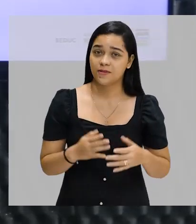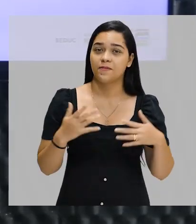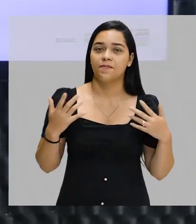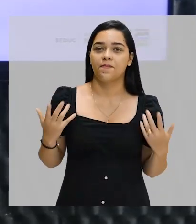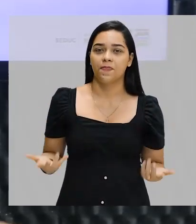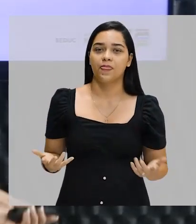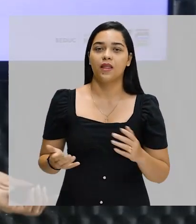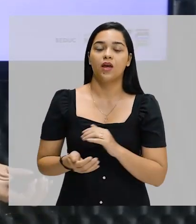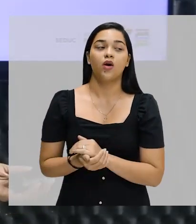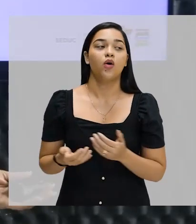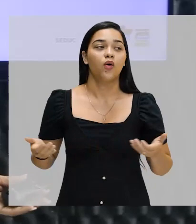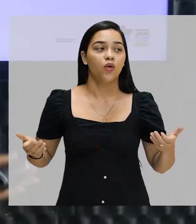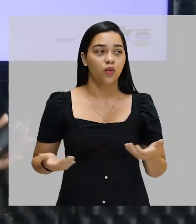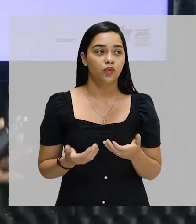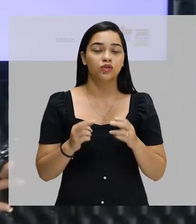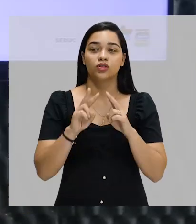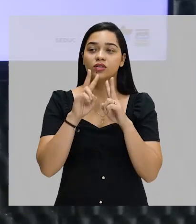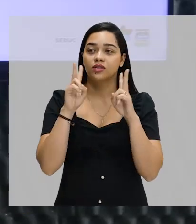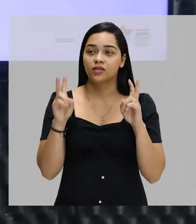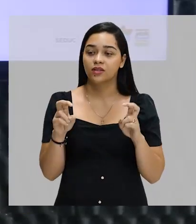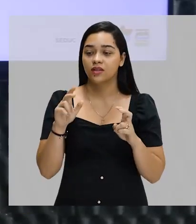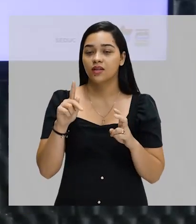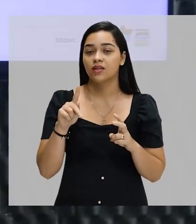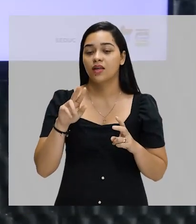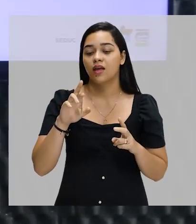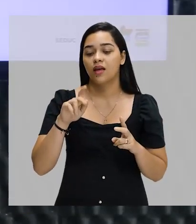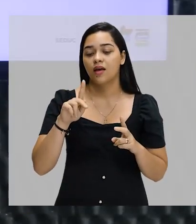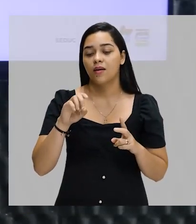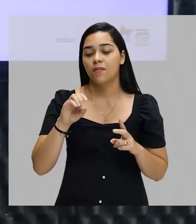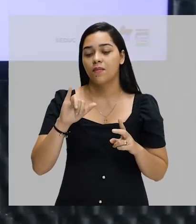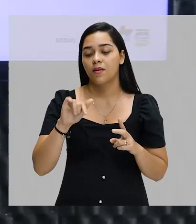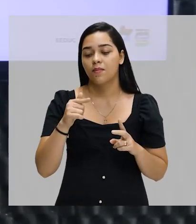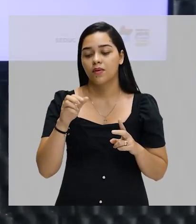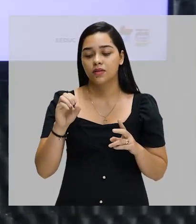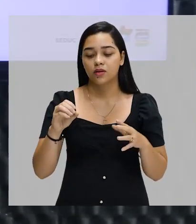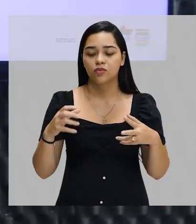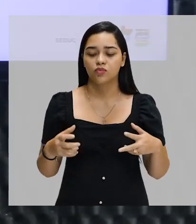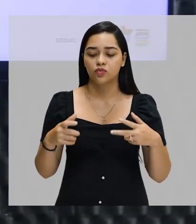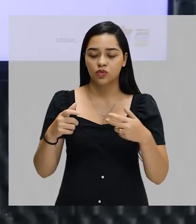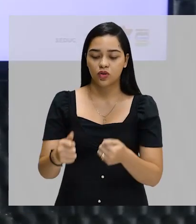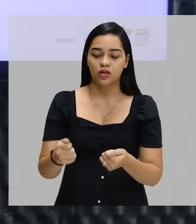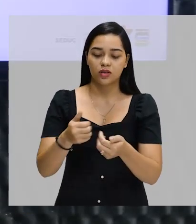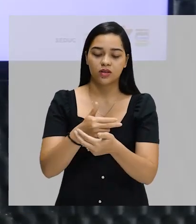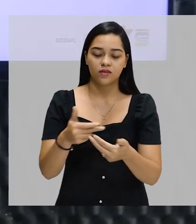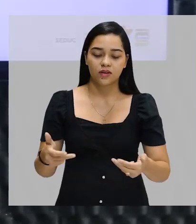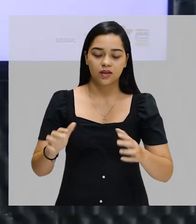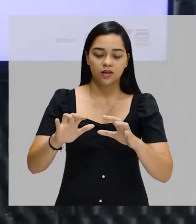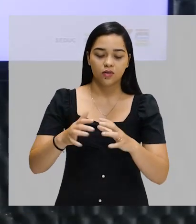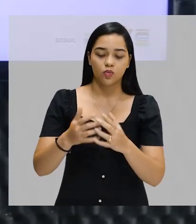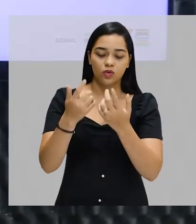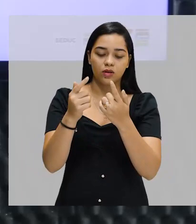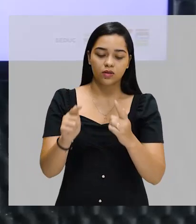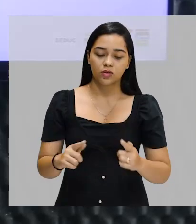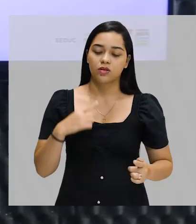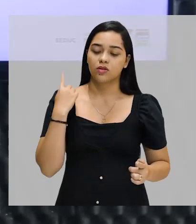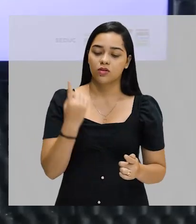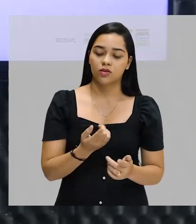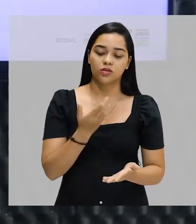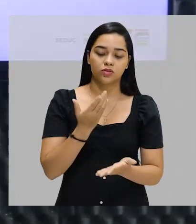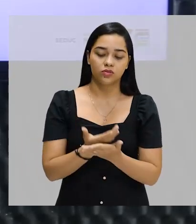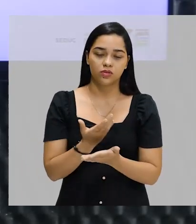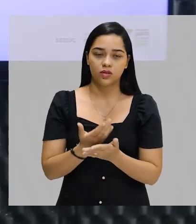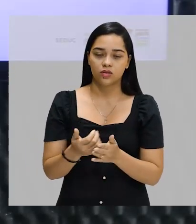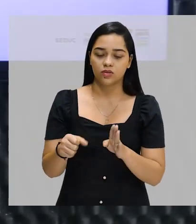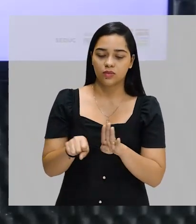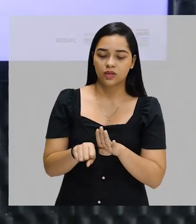bem. Hoje nós vamos falar de preposição. Todas essas classes gramaticais que nós estudamos, né?